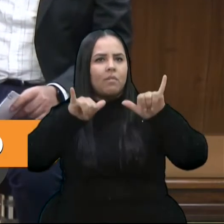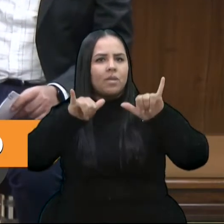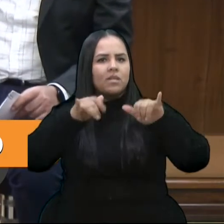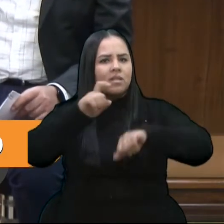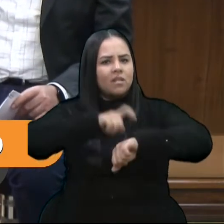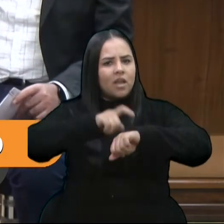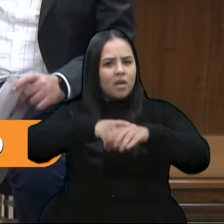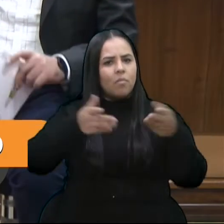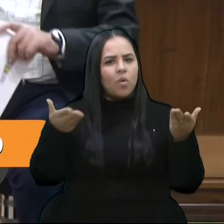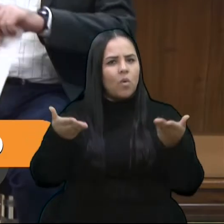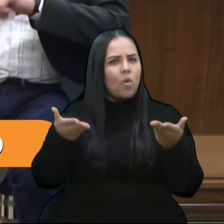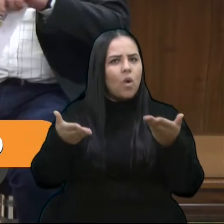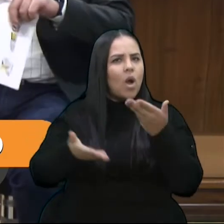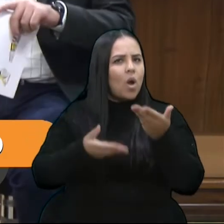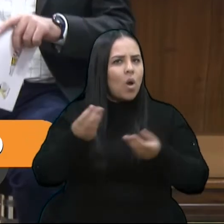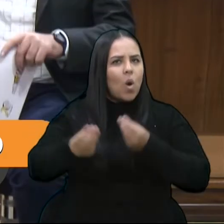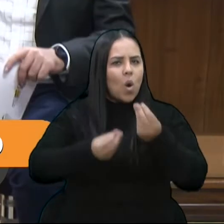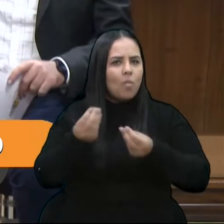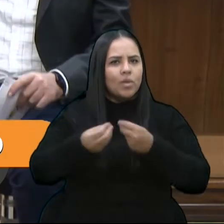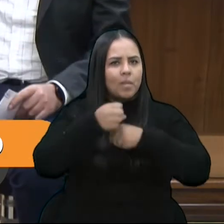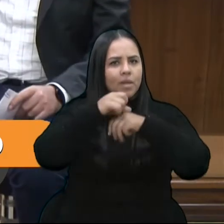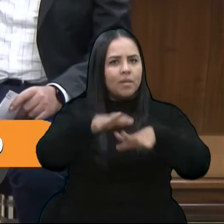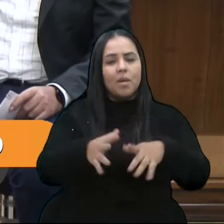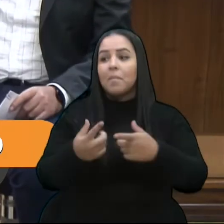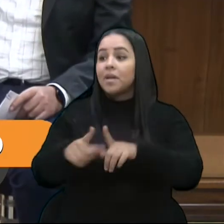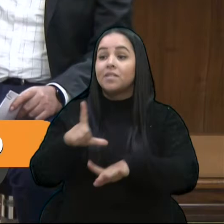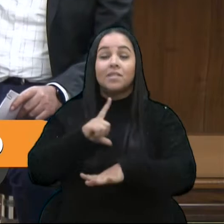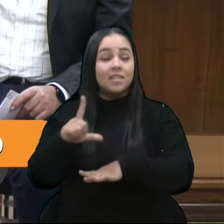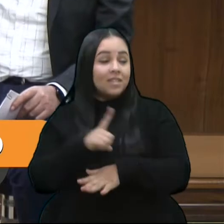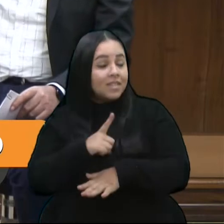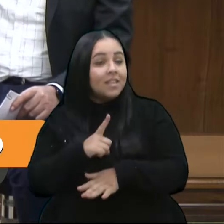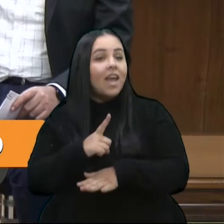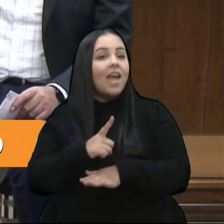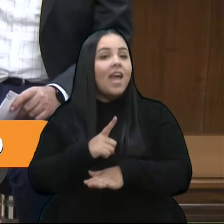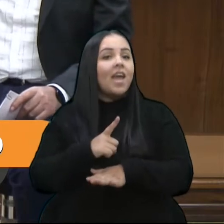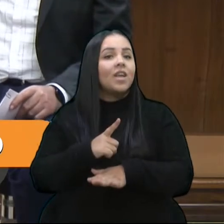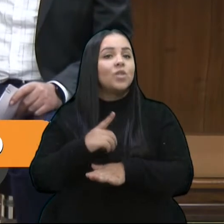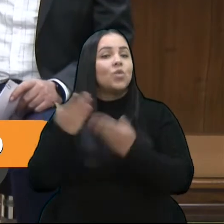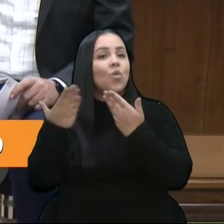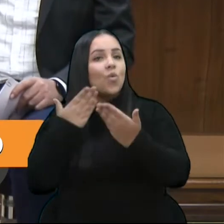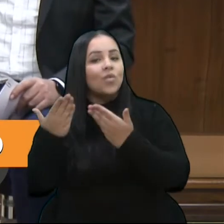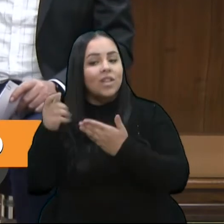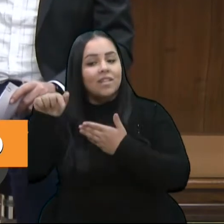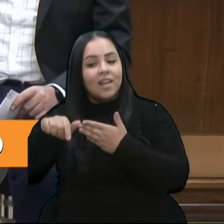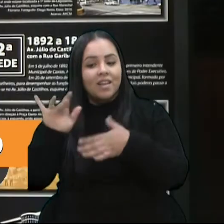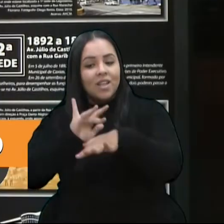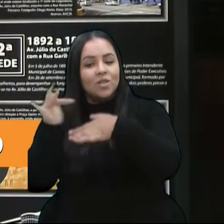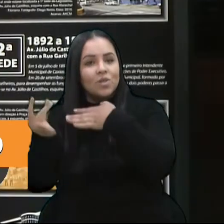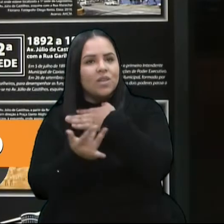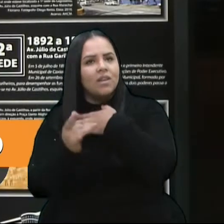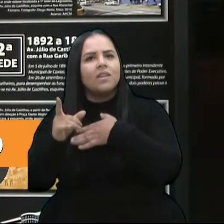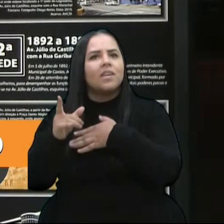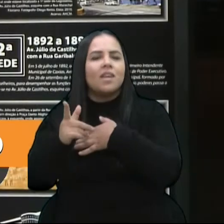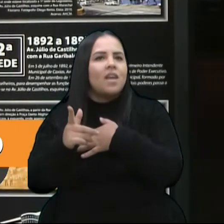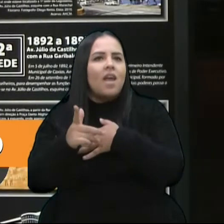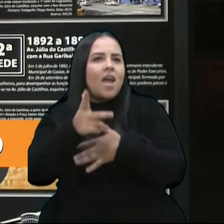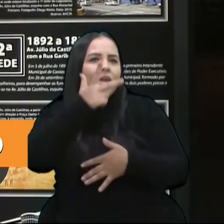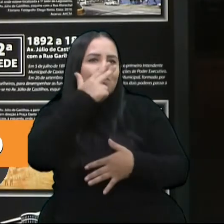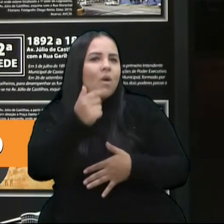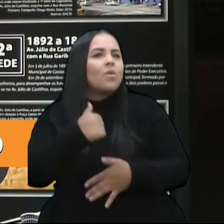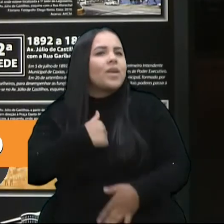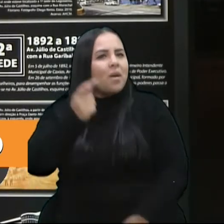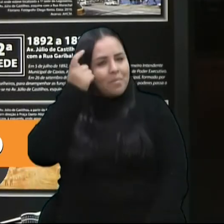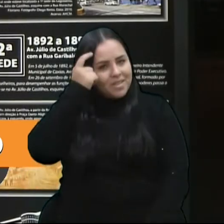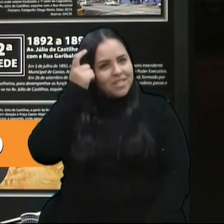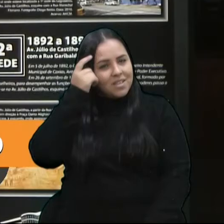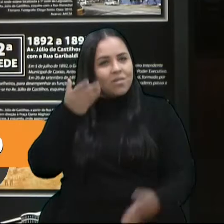questionamentos pelas redes sociais que até dialogam com o que eu estava pensando em falar. Então eu vou passar de imediato para a